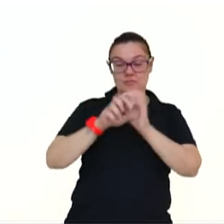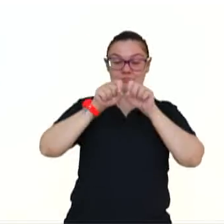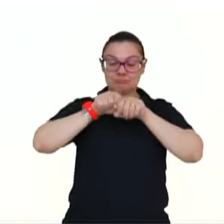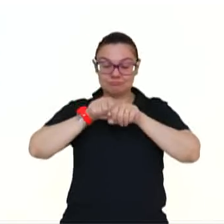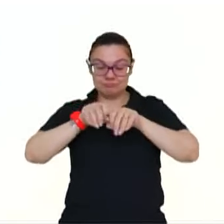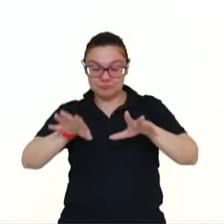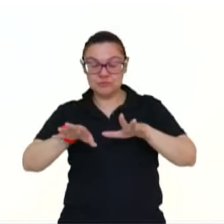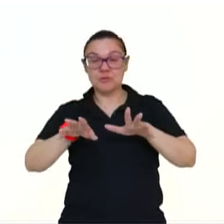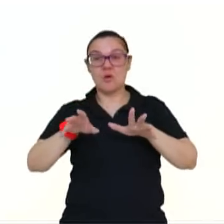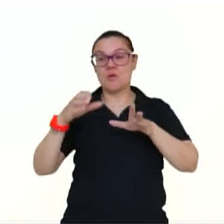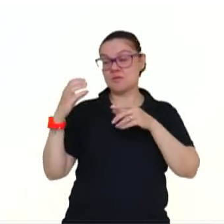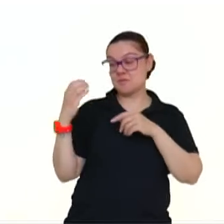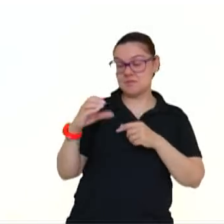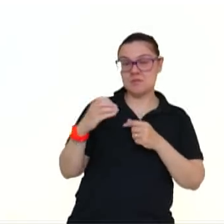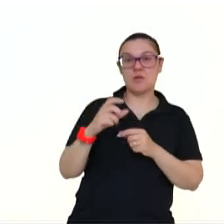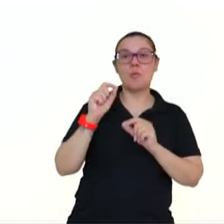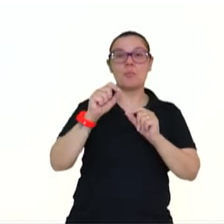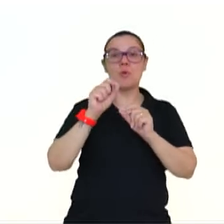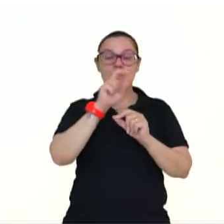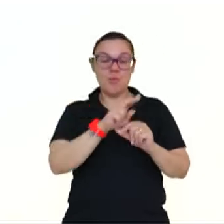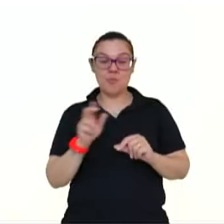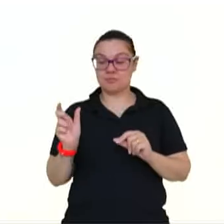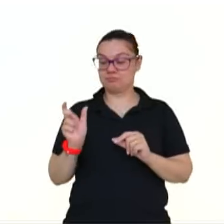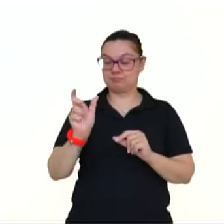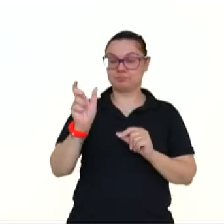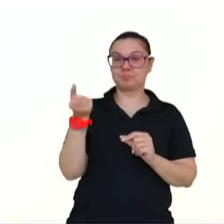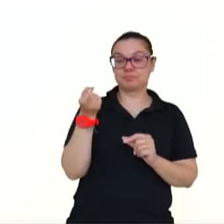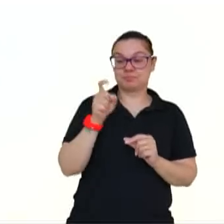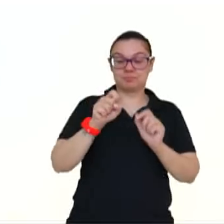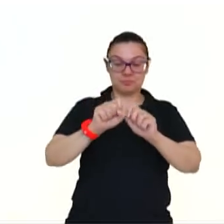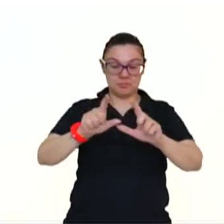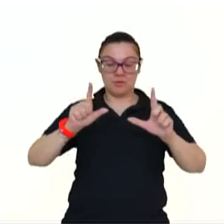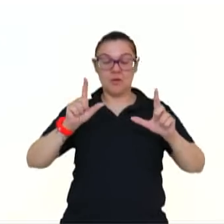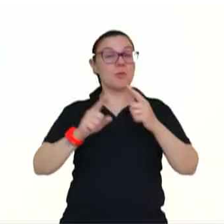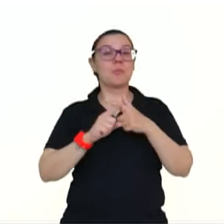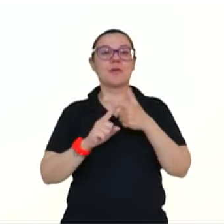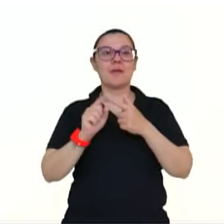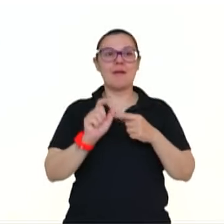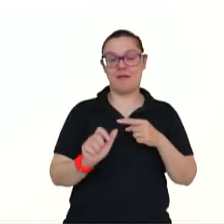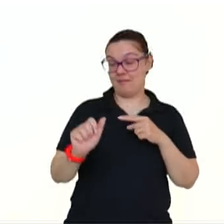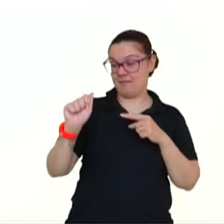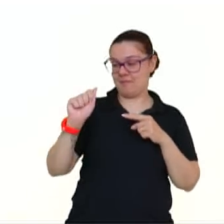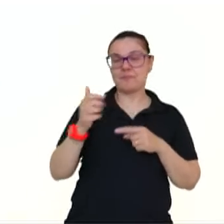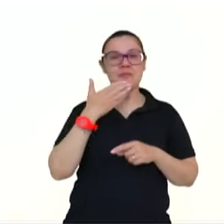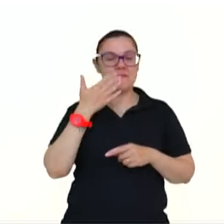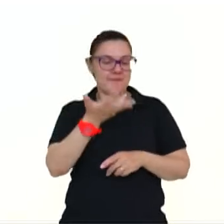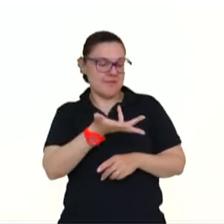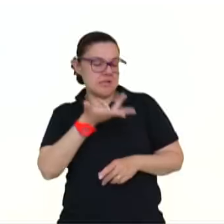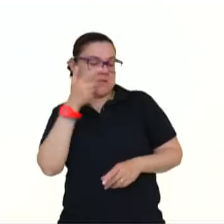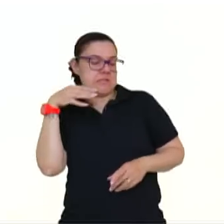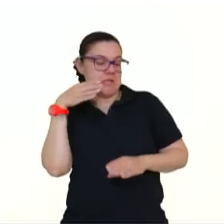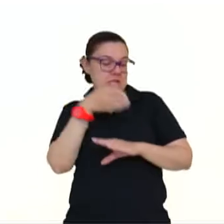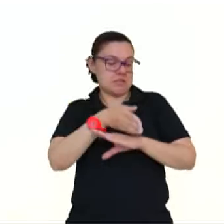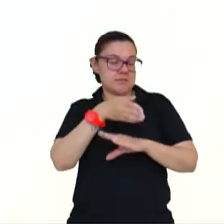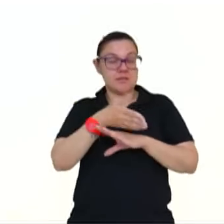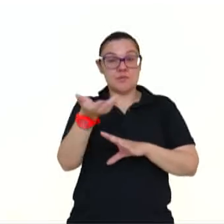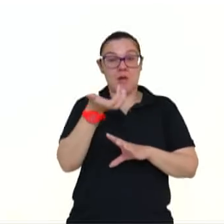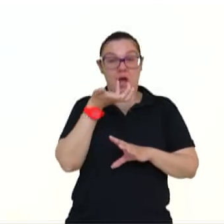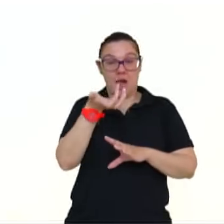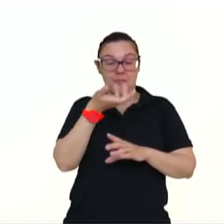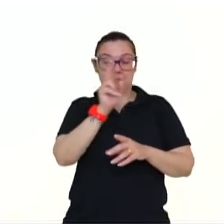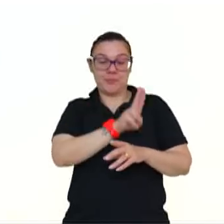fazem o uso dos hiperlinks por quê? Letra A. Possibilita o acesso rápido para consulta às